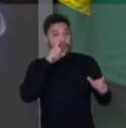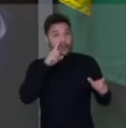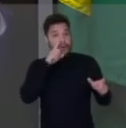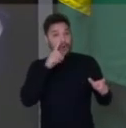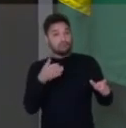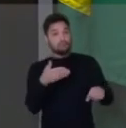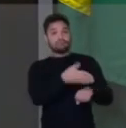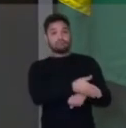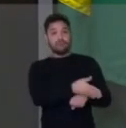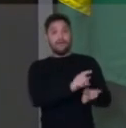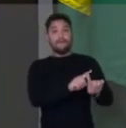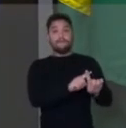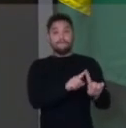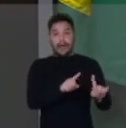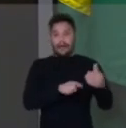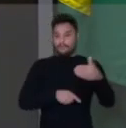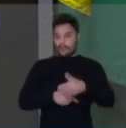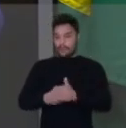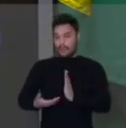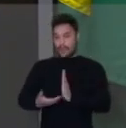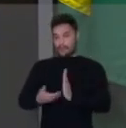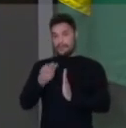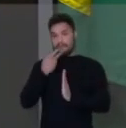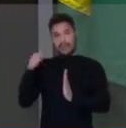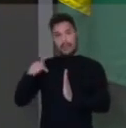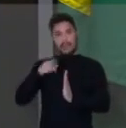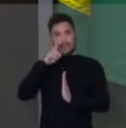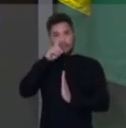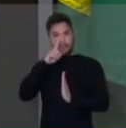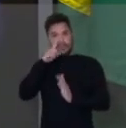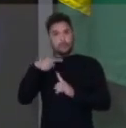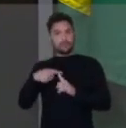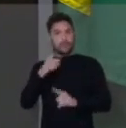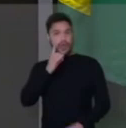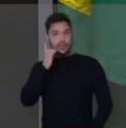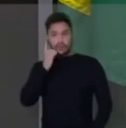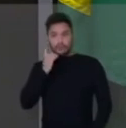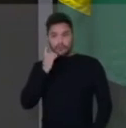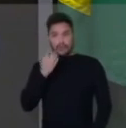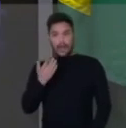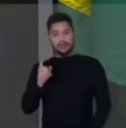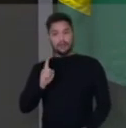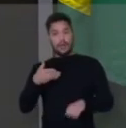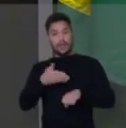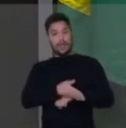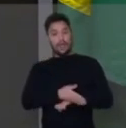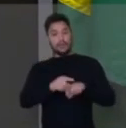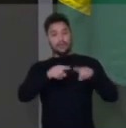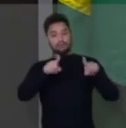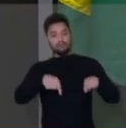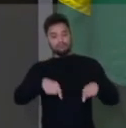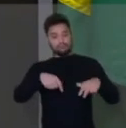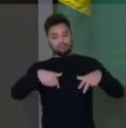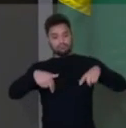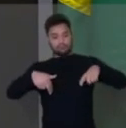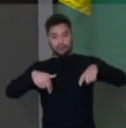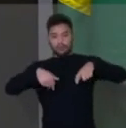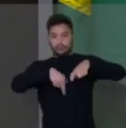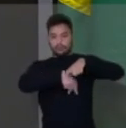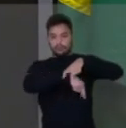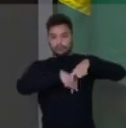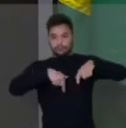e fala que é perigoso porque os deputados não passam ali no detector de metal e poderiam estar armados, já que eles